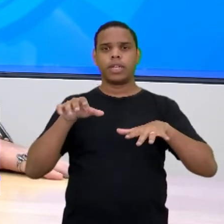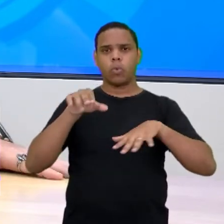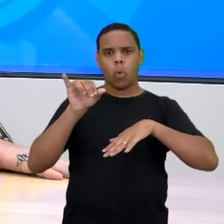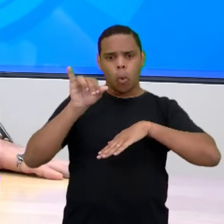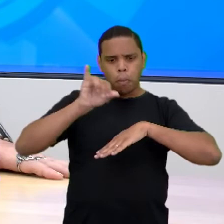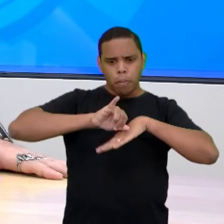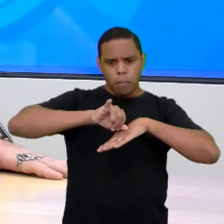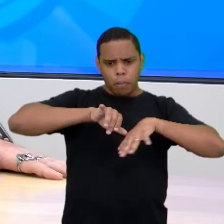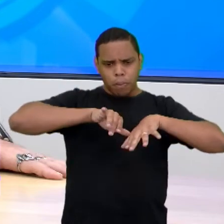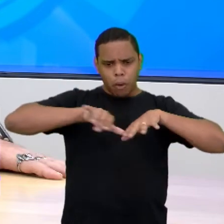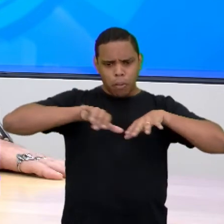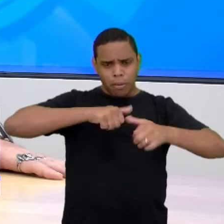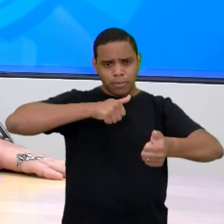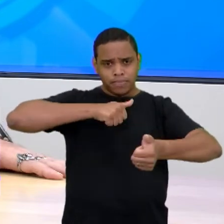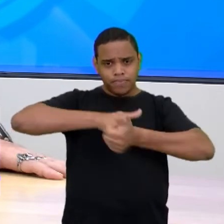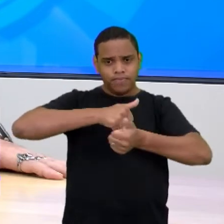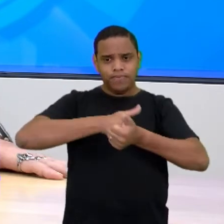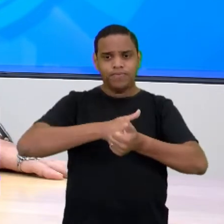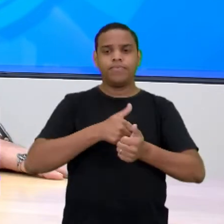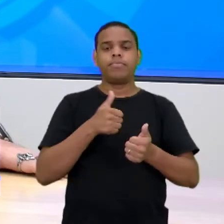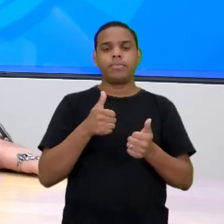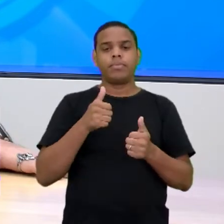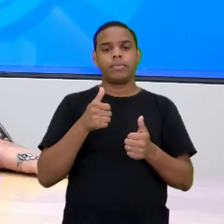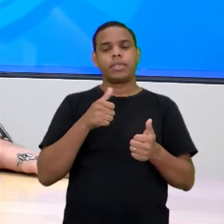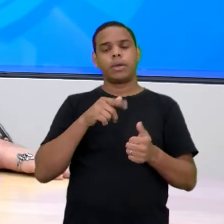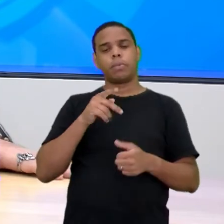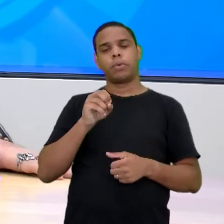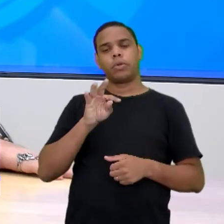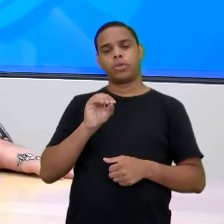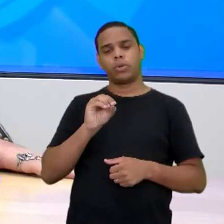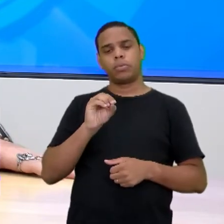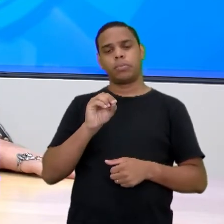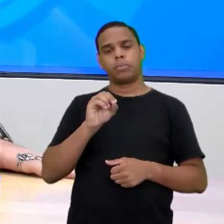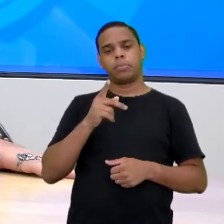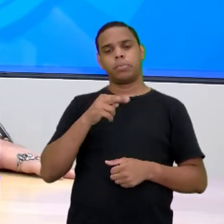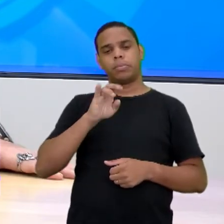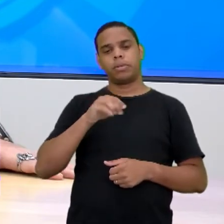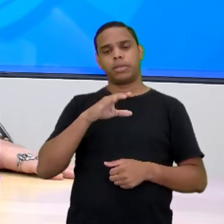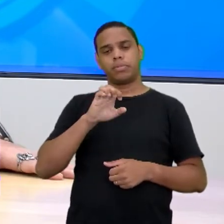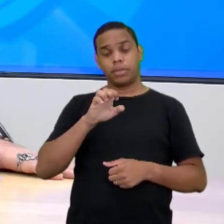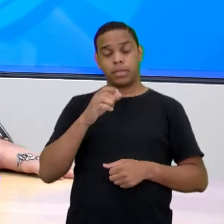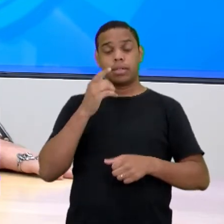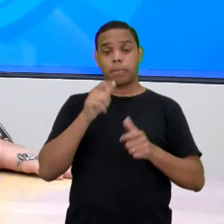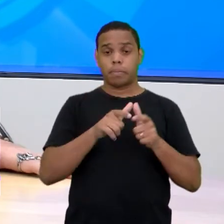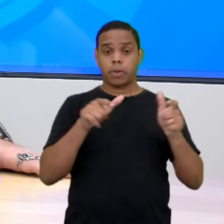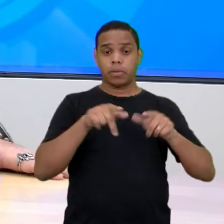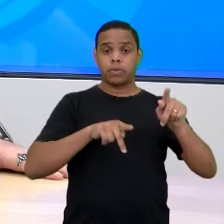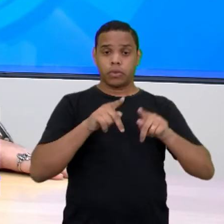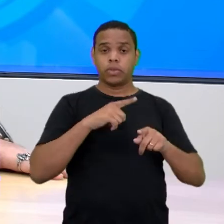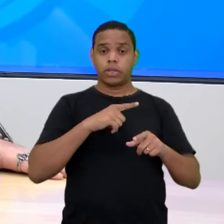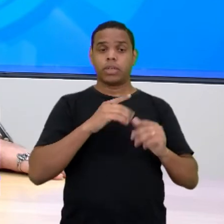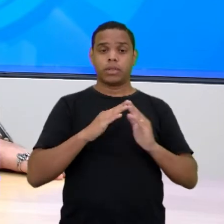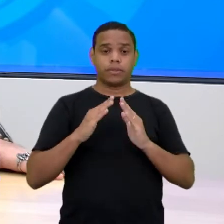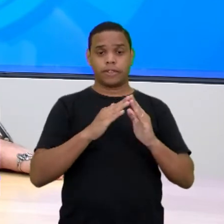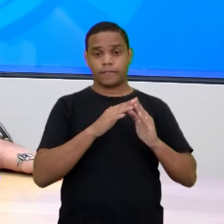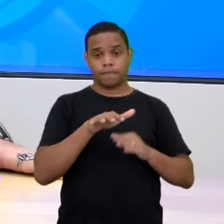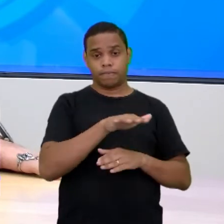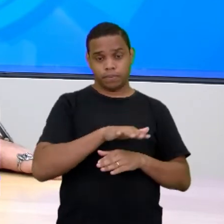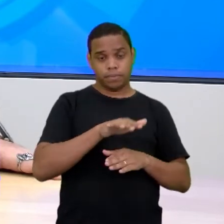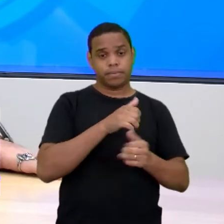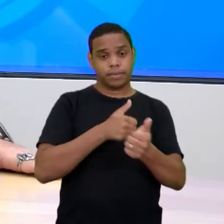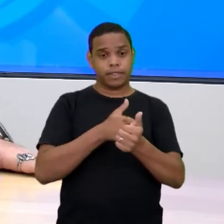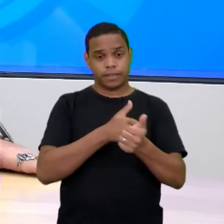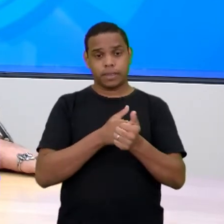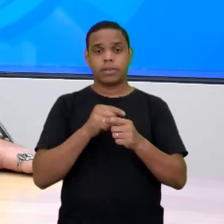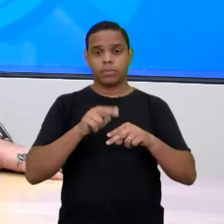bem próximo aí, principalmente da capital Porto Príncipe, onde está boa parte aí da população do Haiti, foi bem próximo nessa região, por isso que